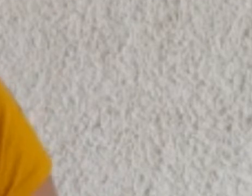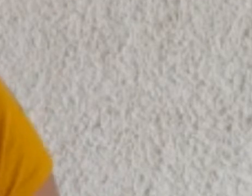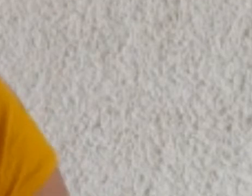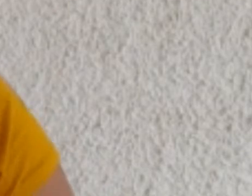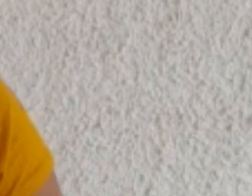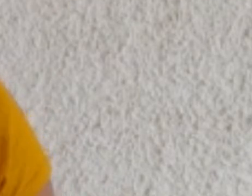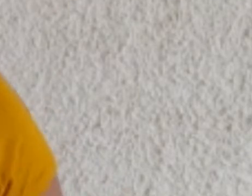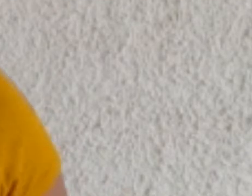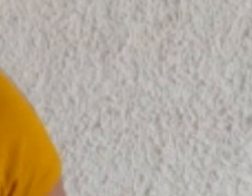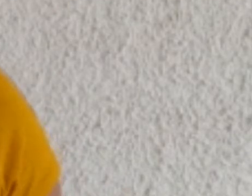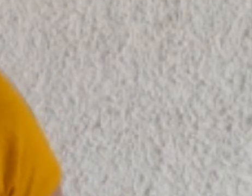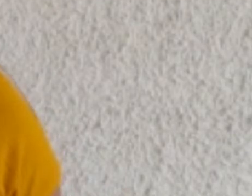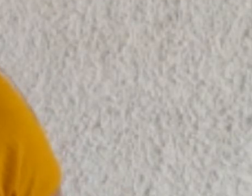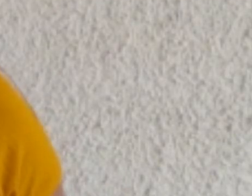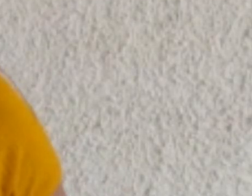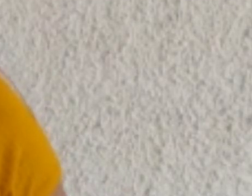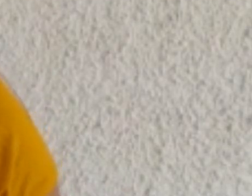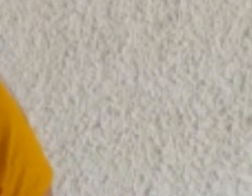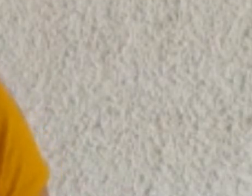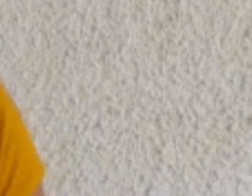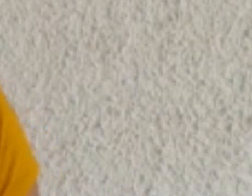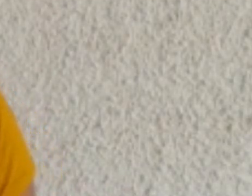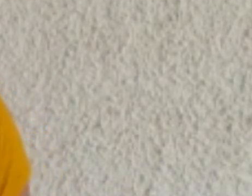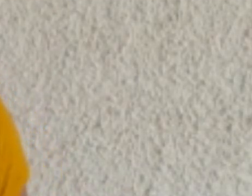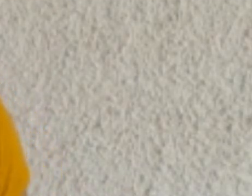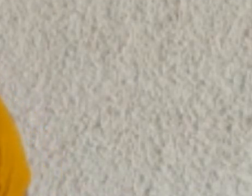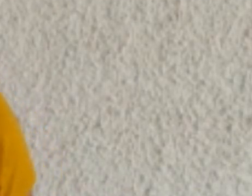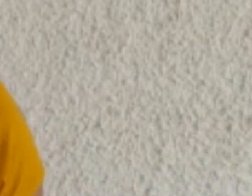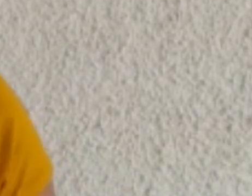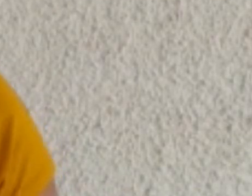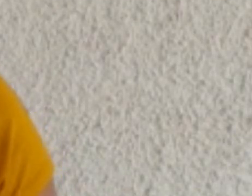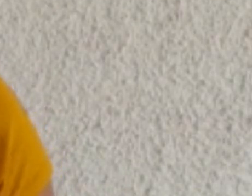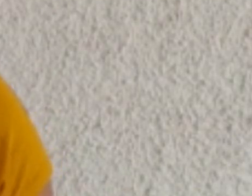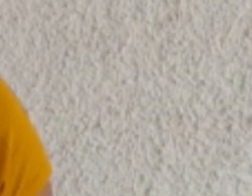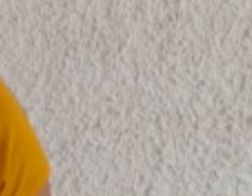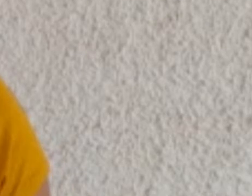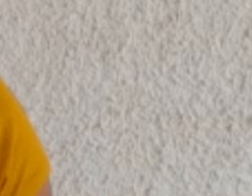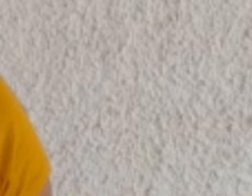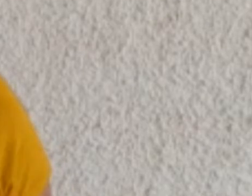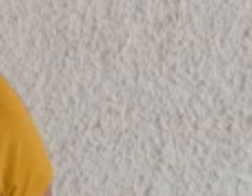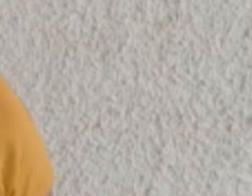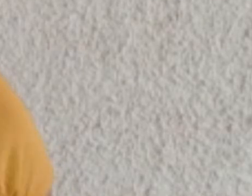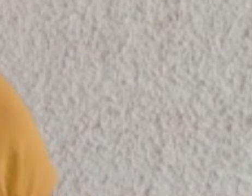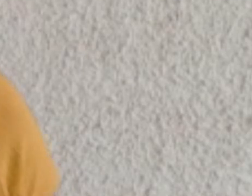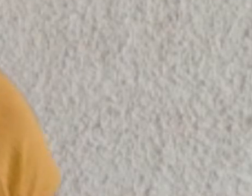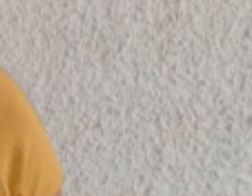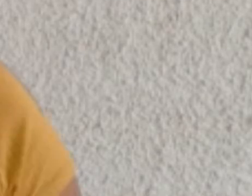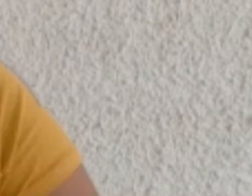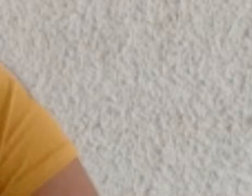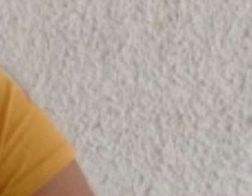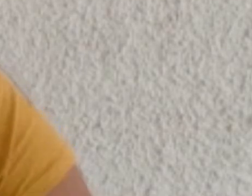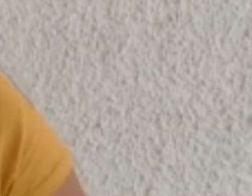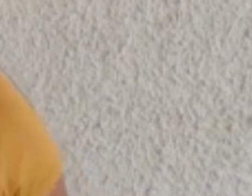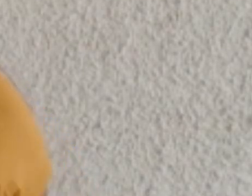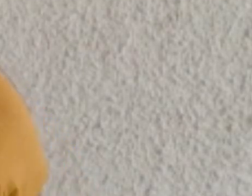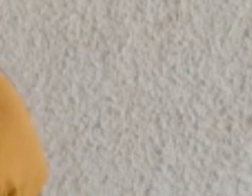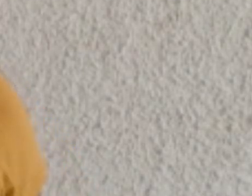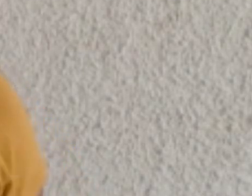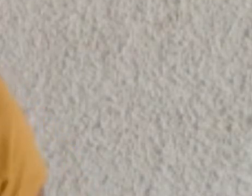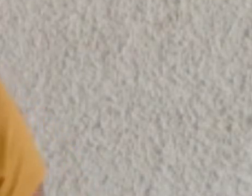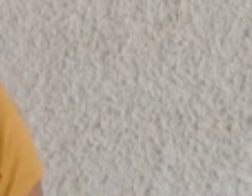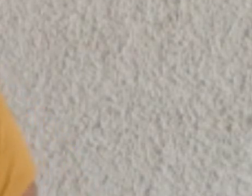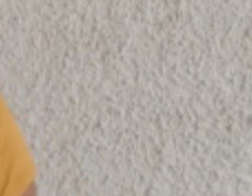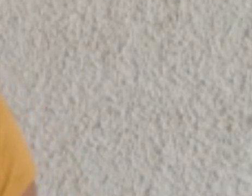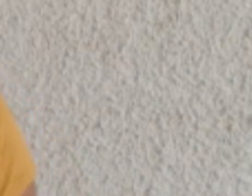e restaurantes poderão voltar a funcionar com os serviços presenciais a partir do dia 29 deste mês. Todos esses